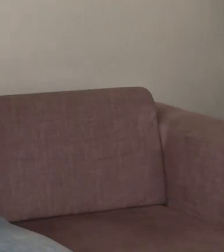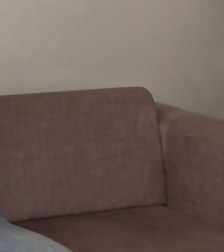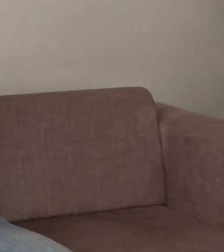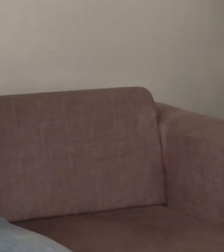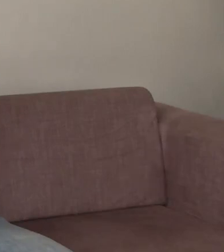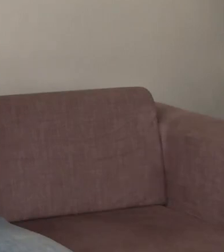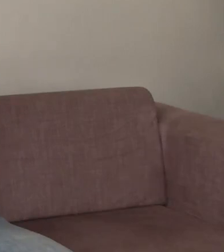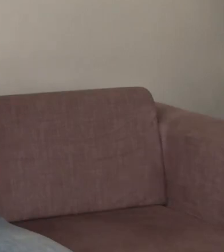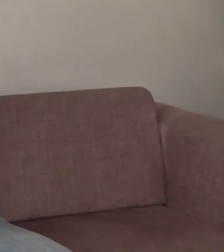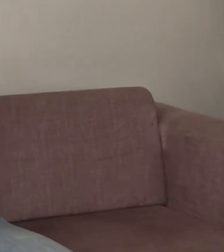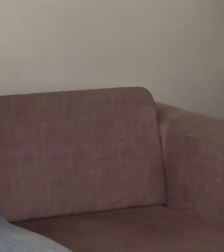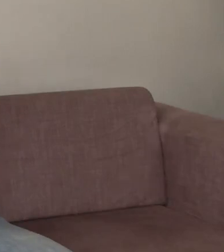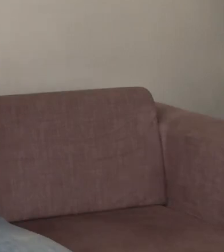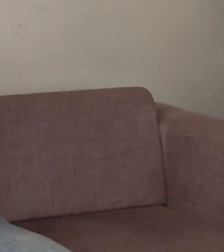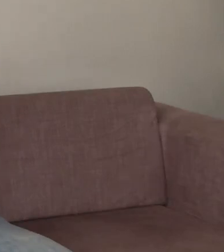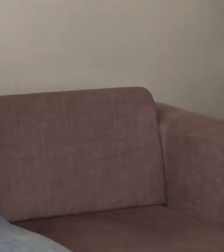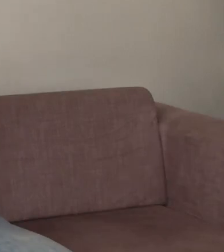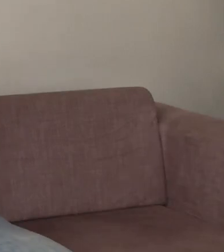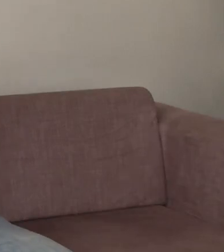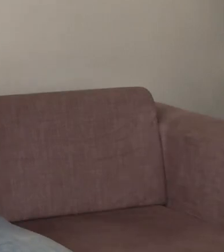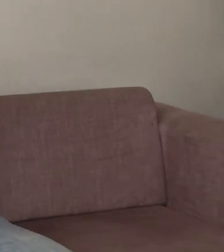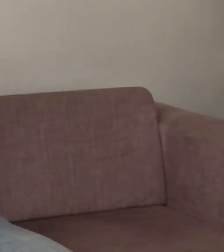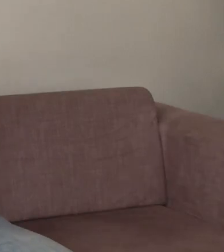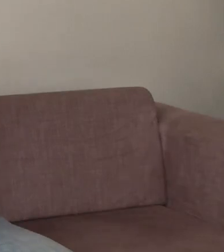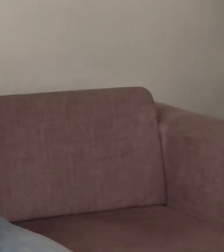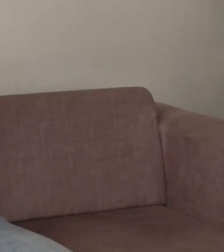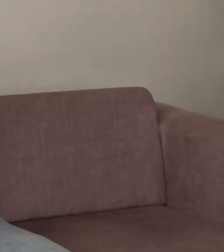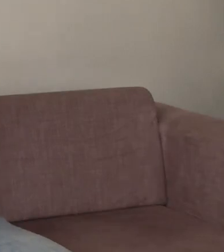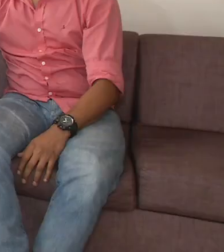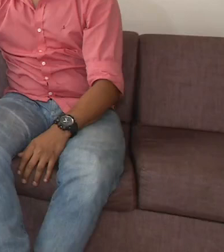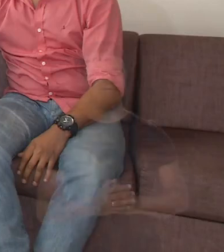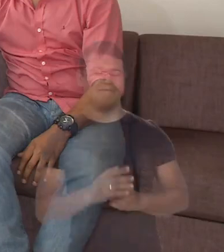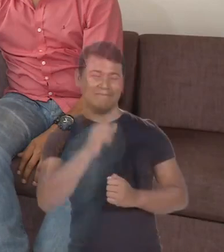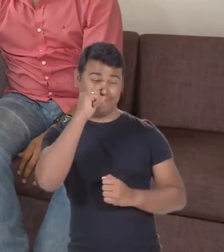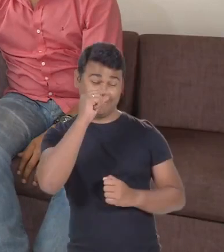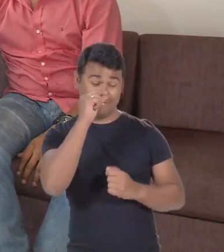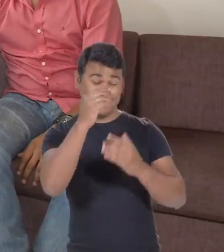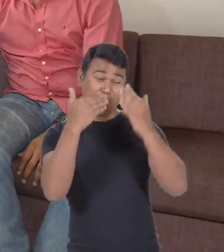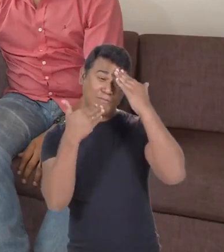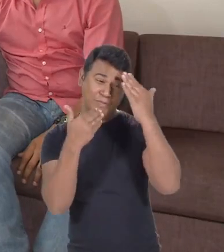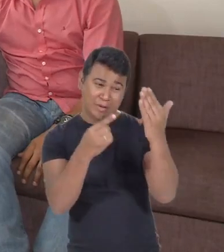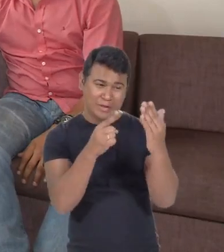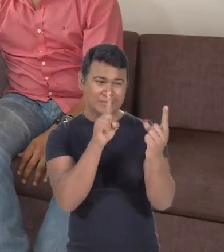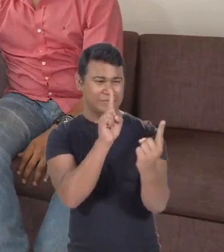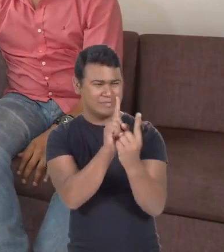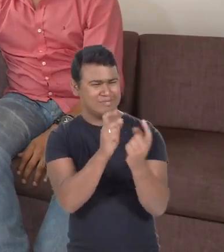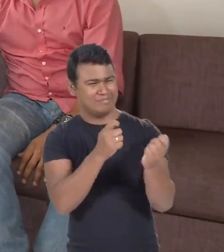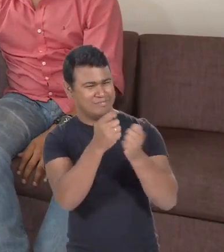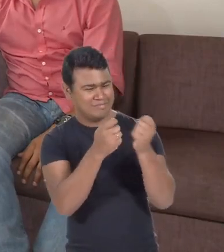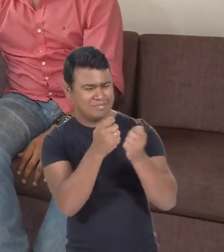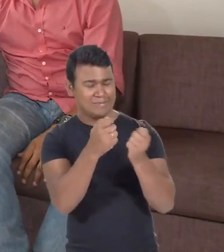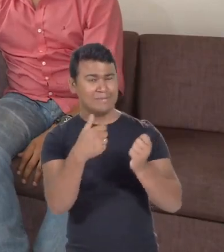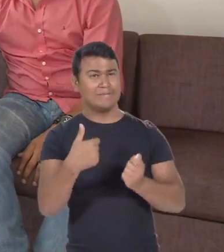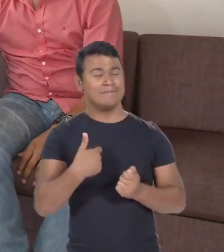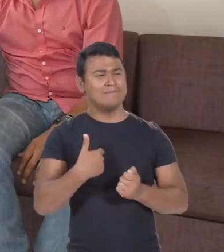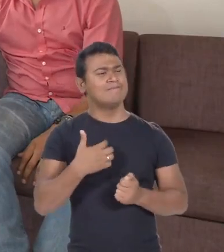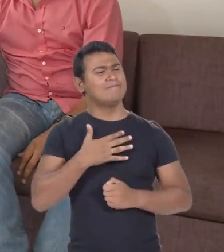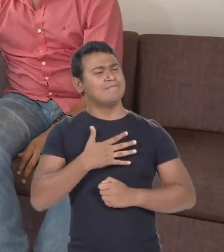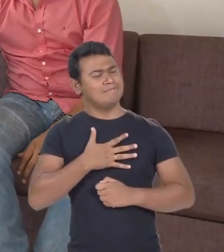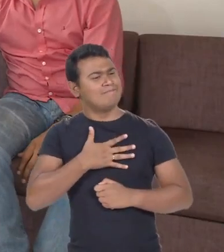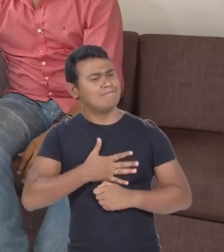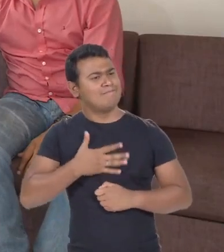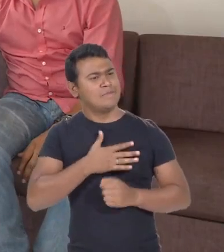para sempre, sempre se amando. Bruno, muito obrigada por sua participação, espero que você